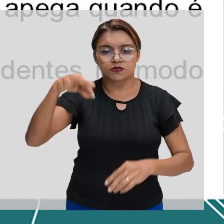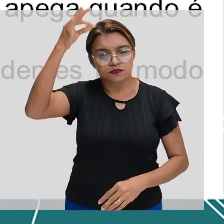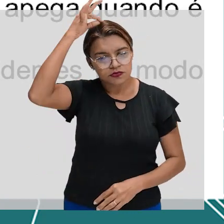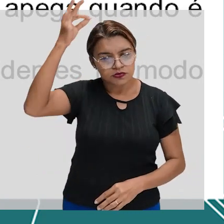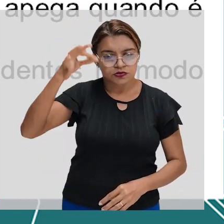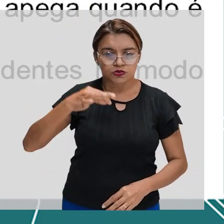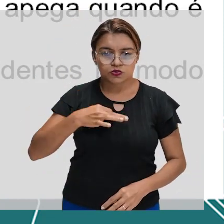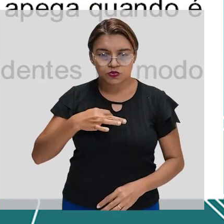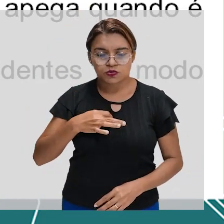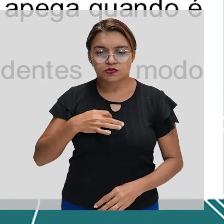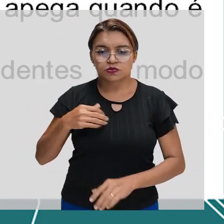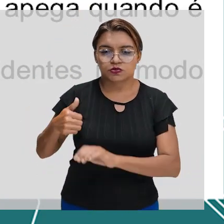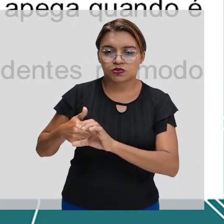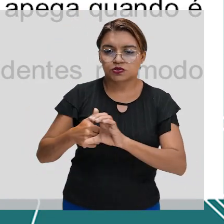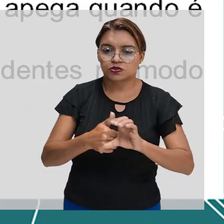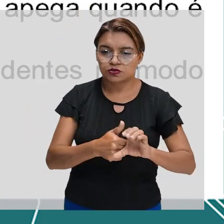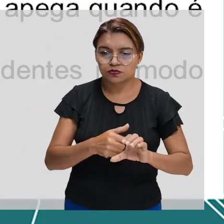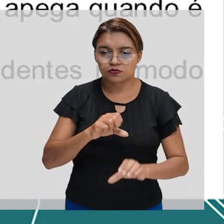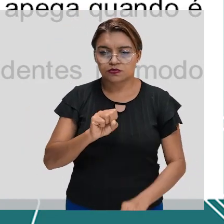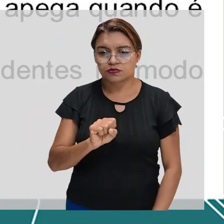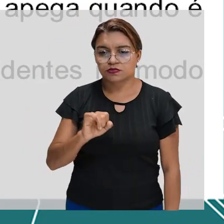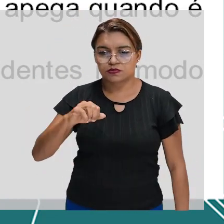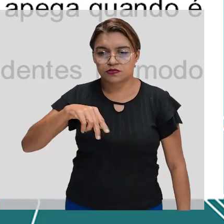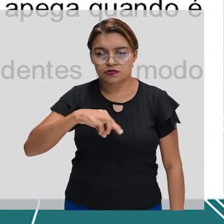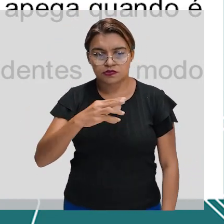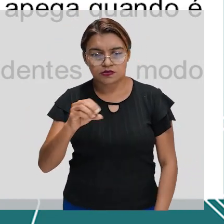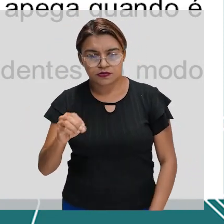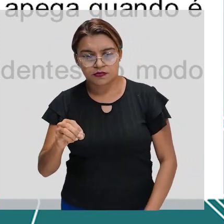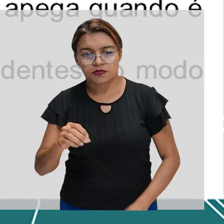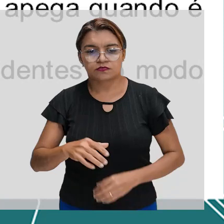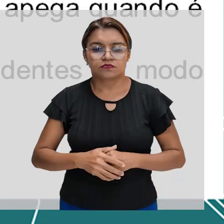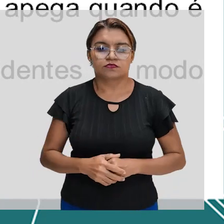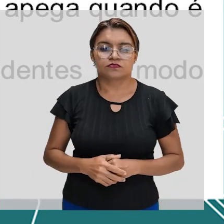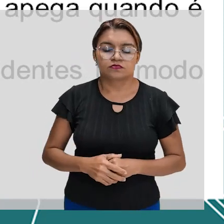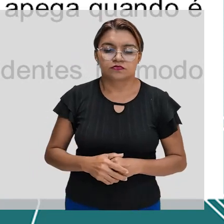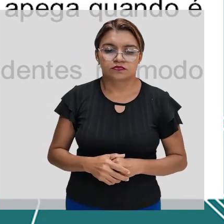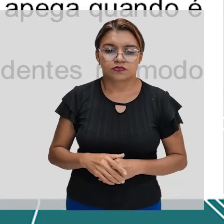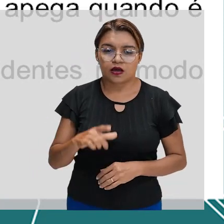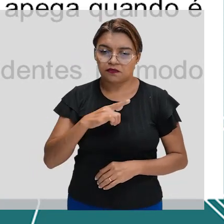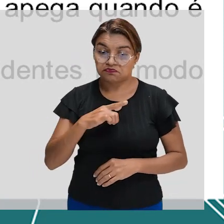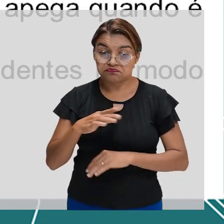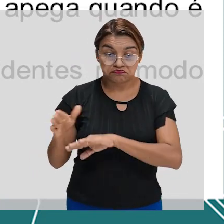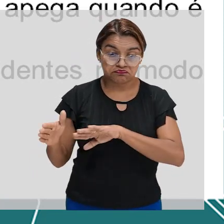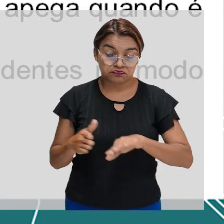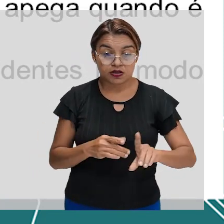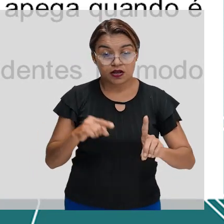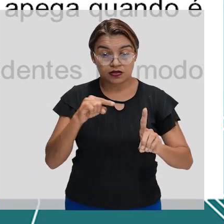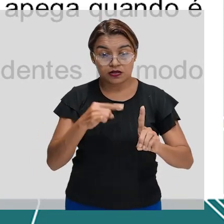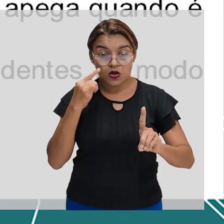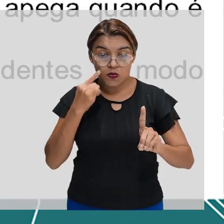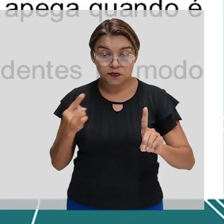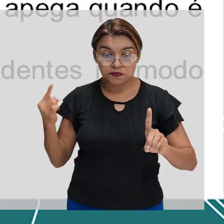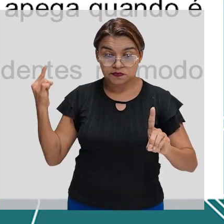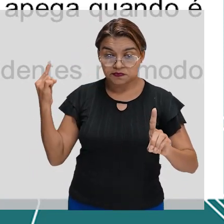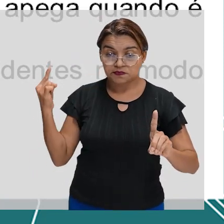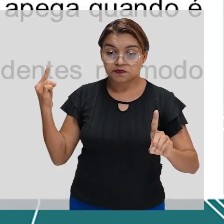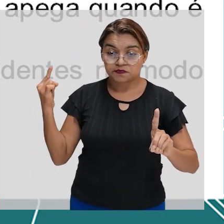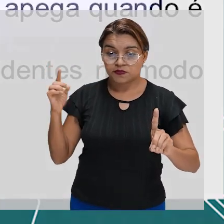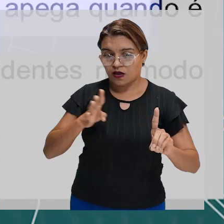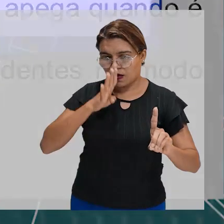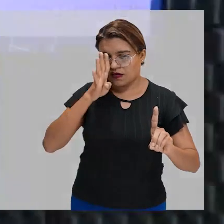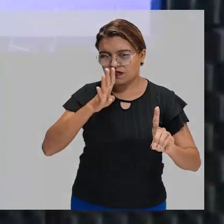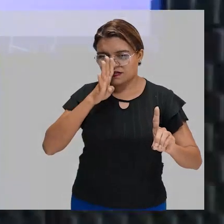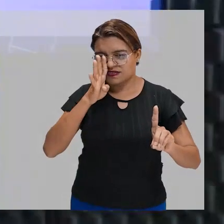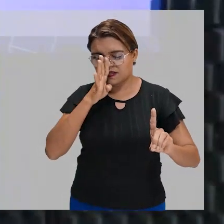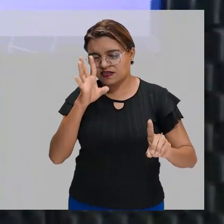Simão se apega quando é condenado ao decreto ou letra D O Mundo das paixões do excesso dos Sentimentos evidentes no